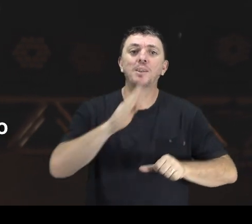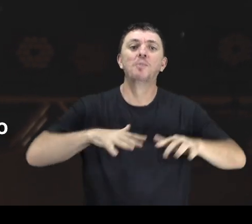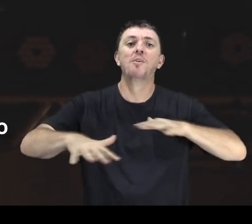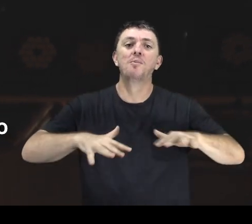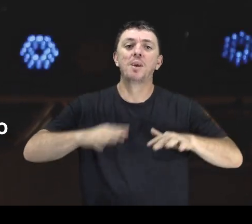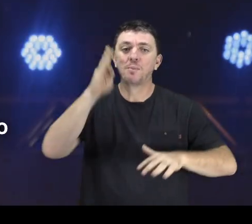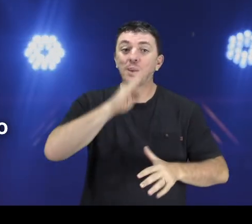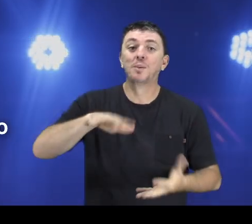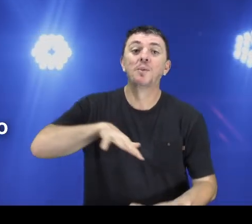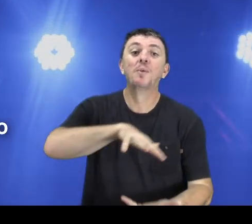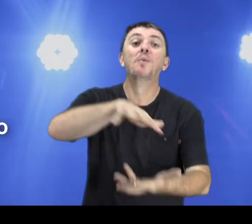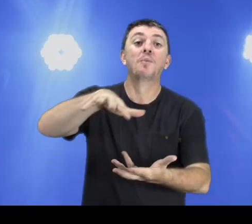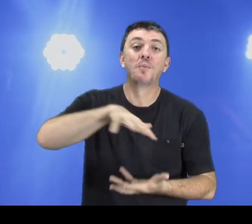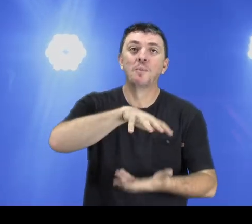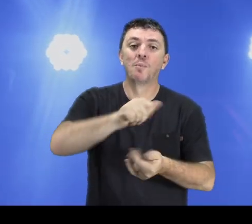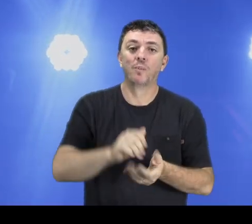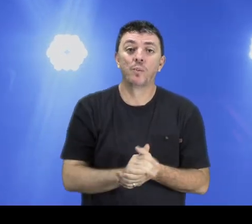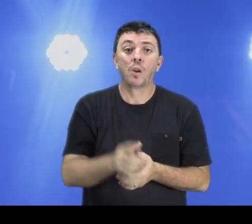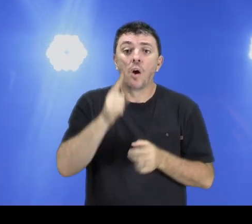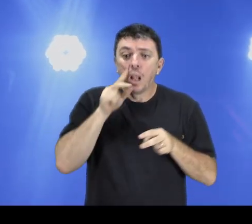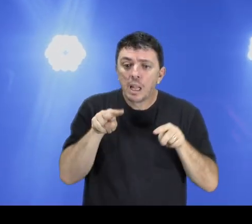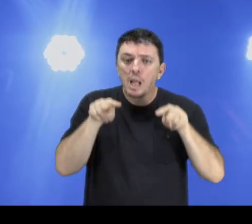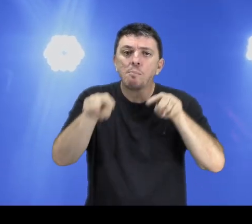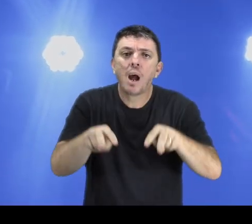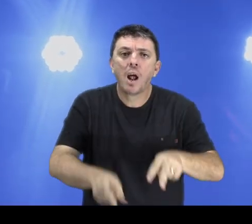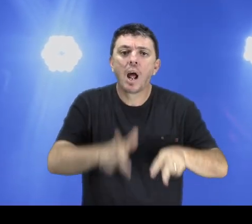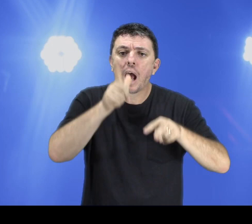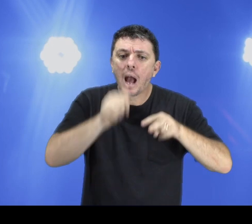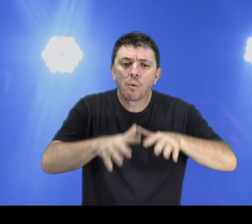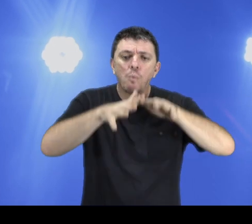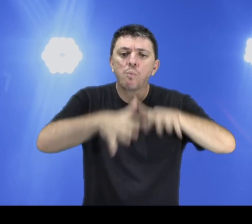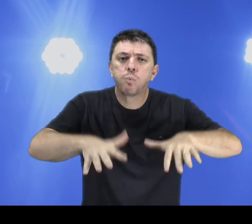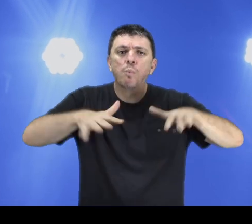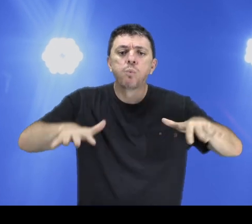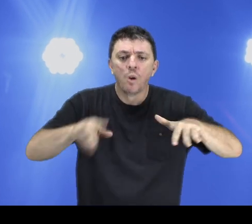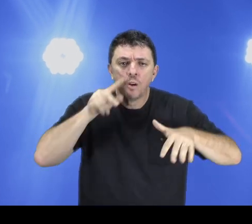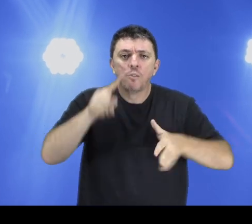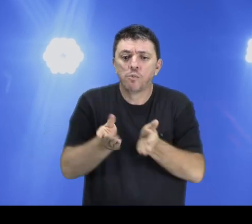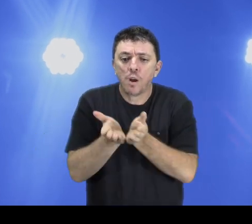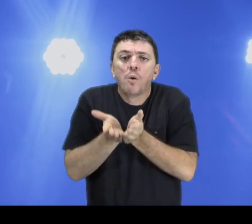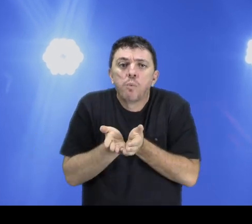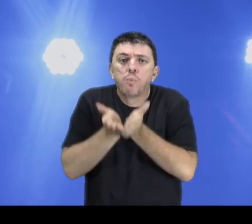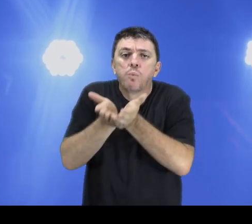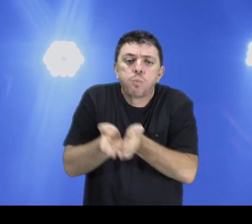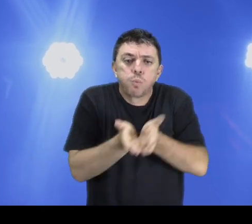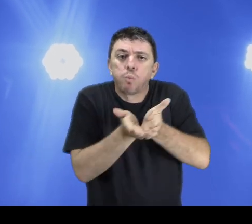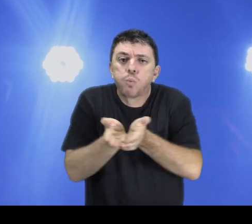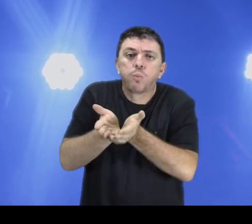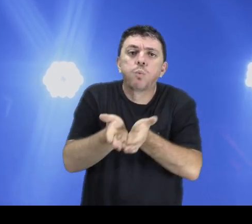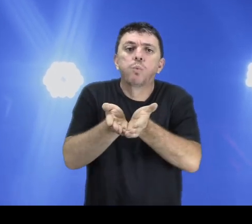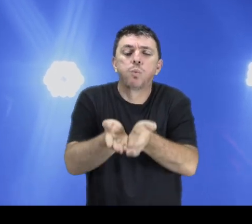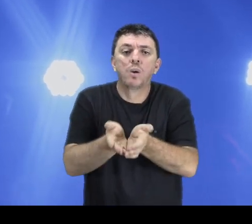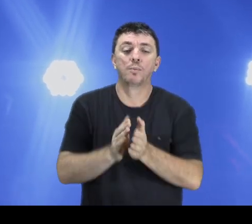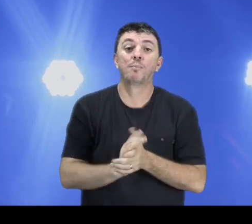Lá embaixo, o oceano, e bem ao longe, um navio. E o circo é muito,